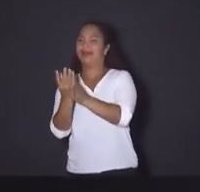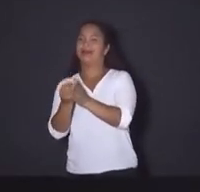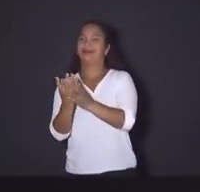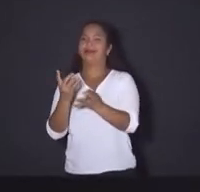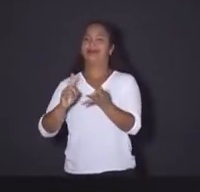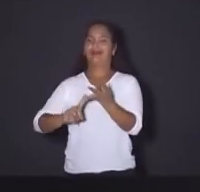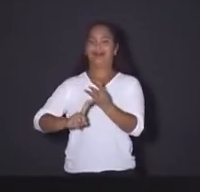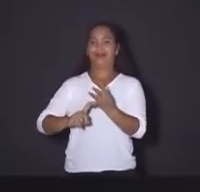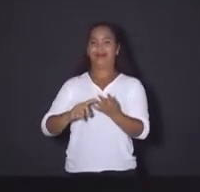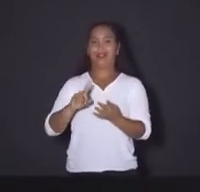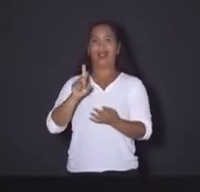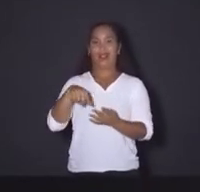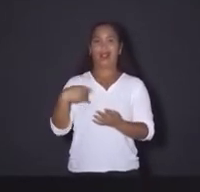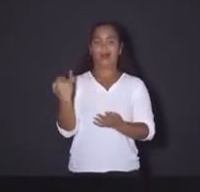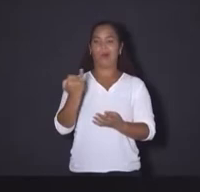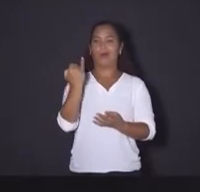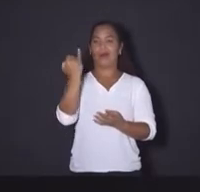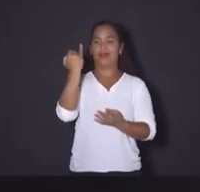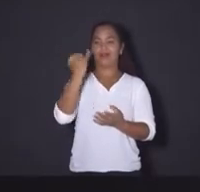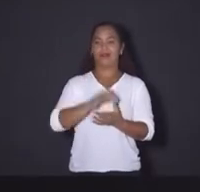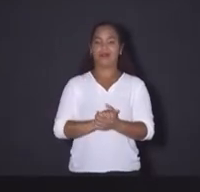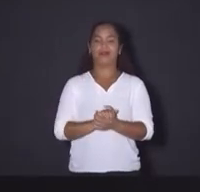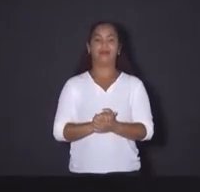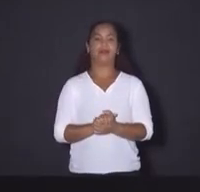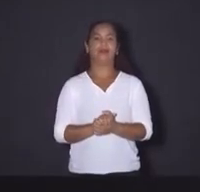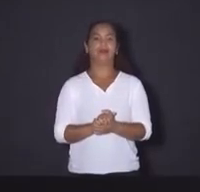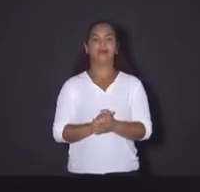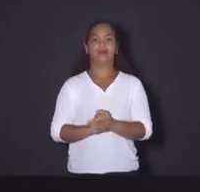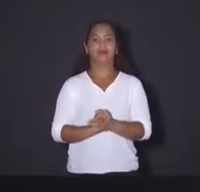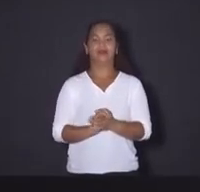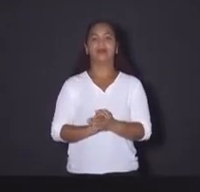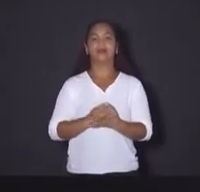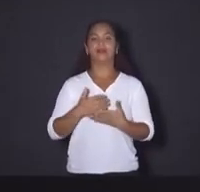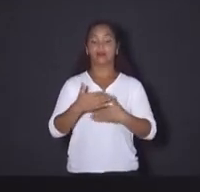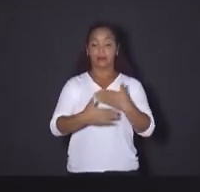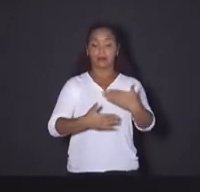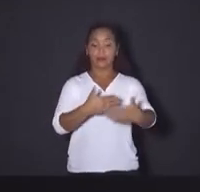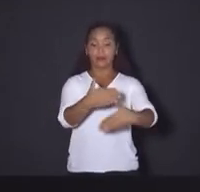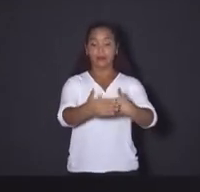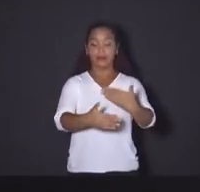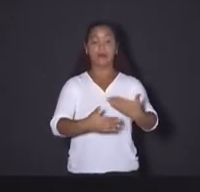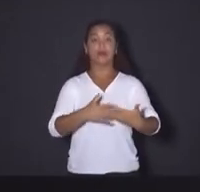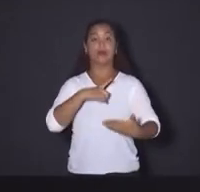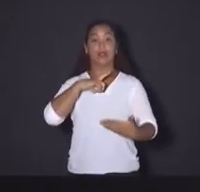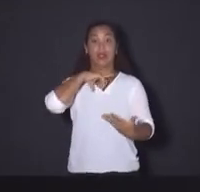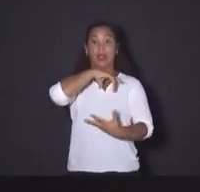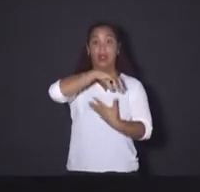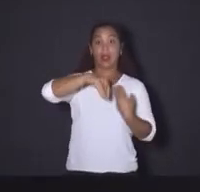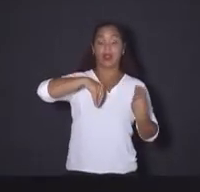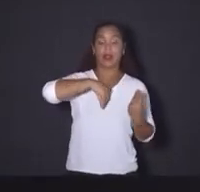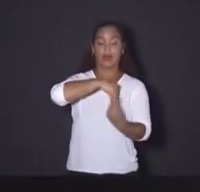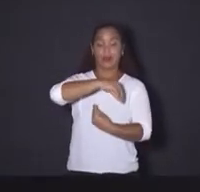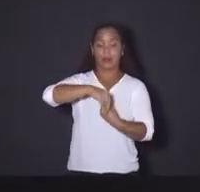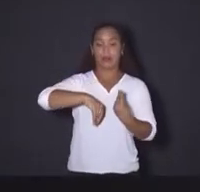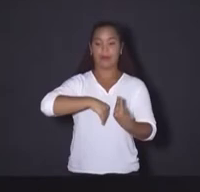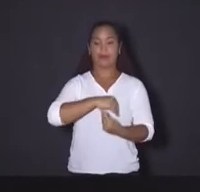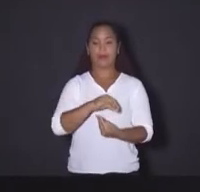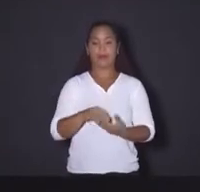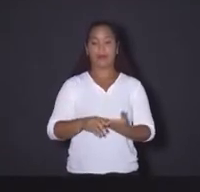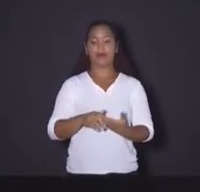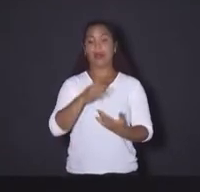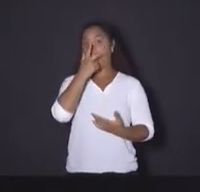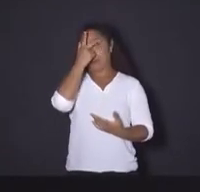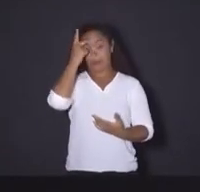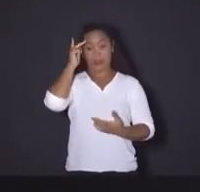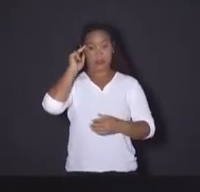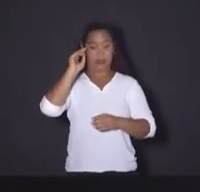foi Quintê falou aqui da importância enorme da produção num processo. Então, você tem um envolvimento muito grande dessas pessoas que